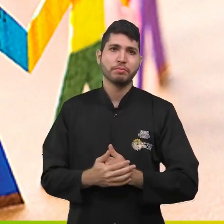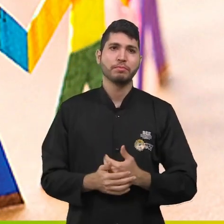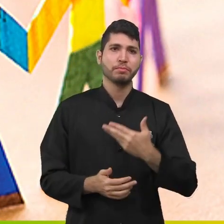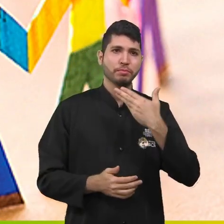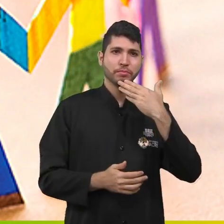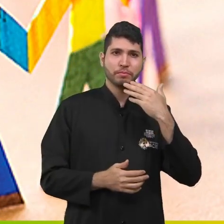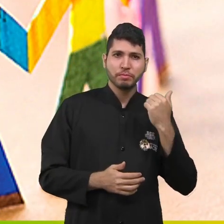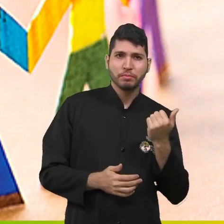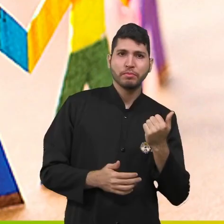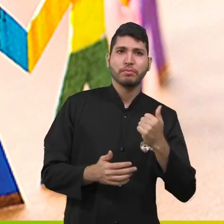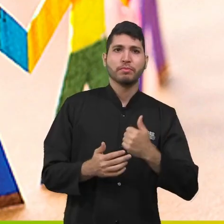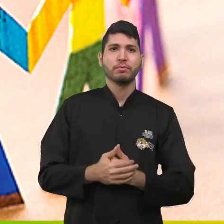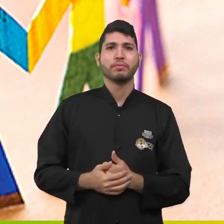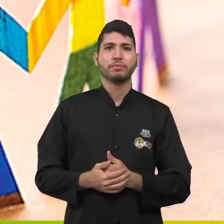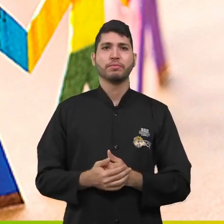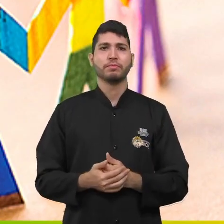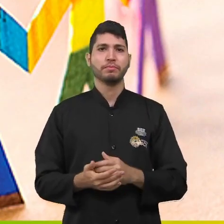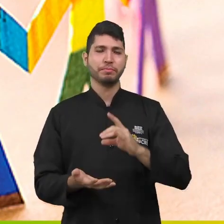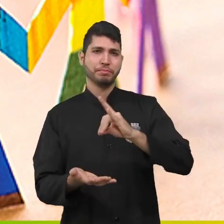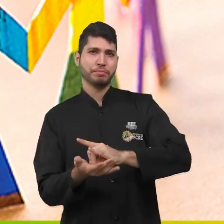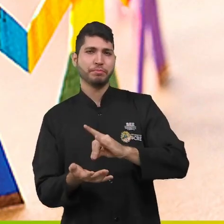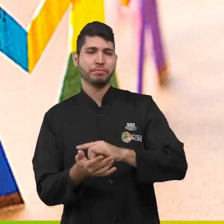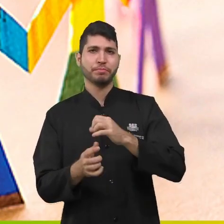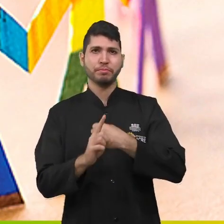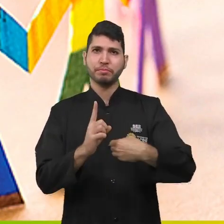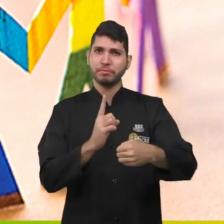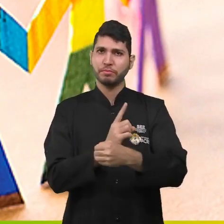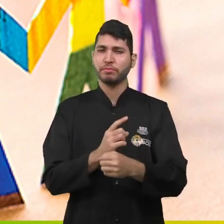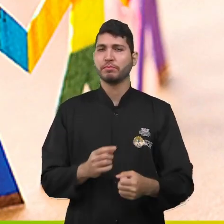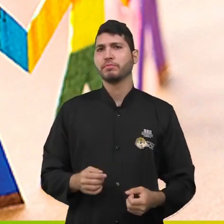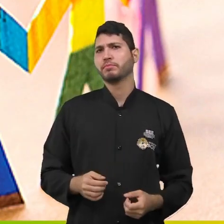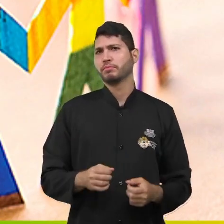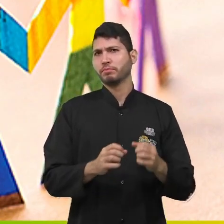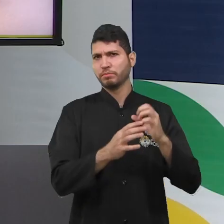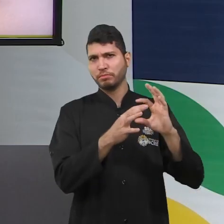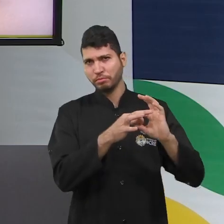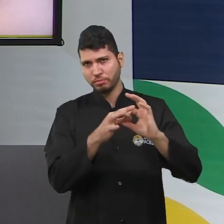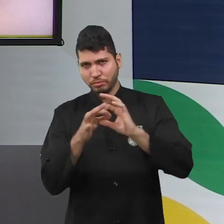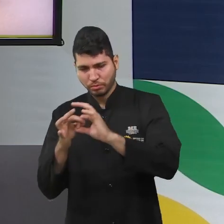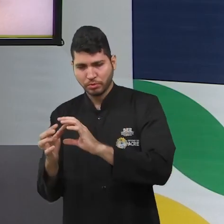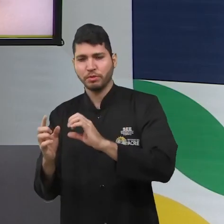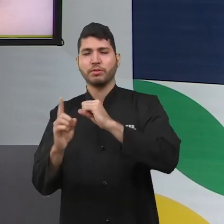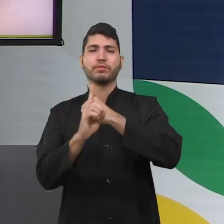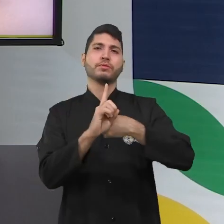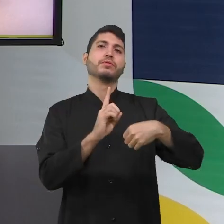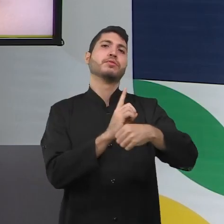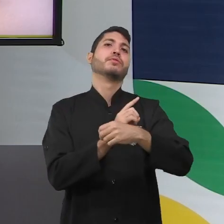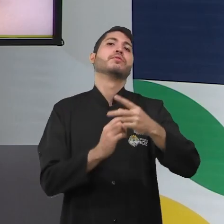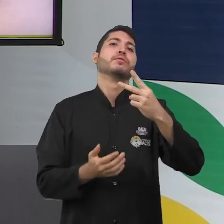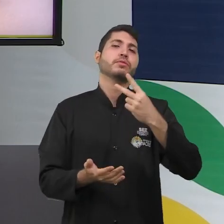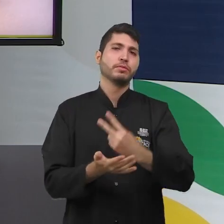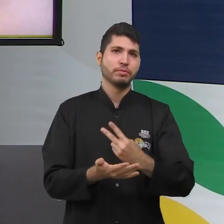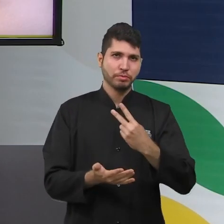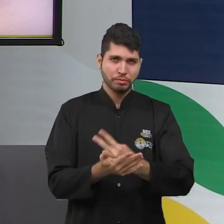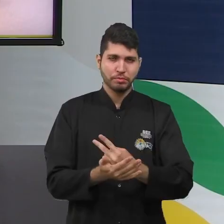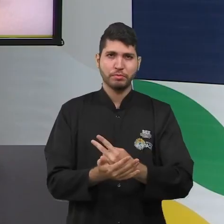é aquilo que a gente mencionou. Vai ser sempre dentro de um contexto social. O projeto social é dentro de um contexto social, de entender